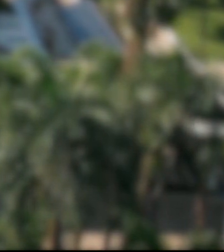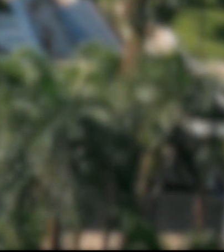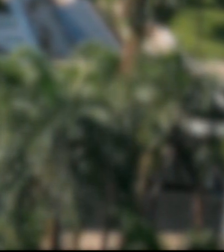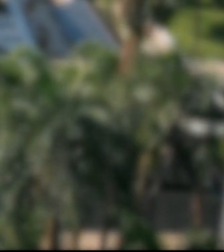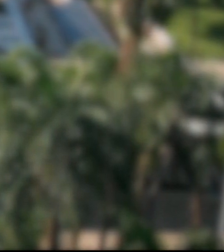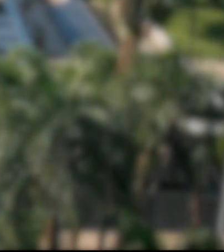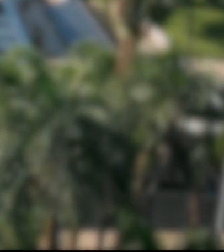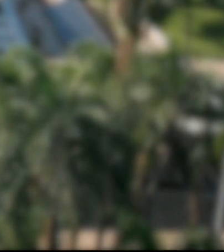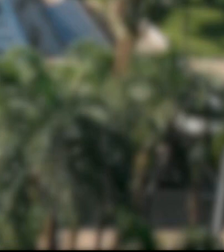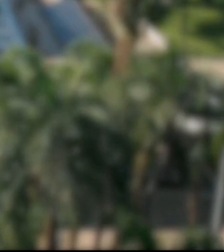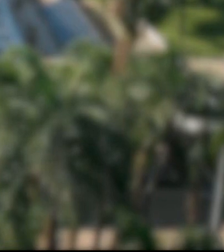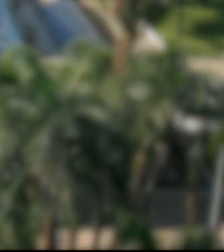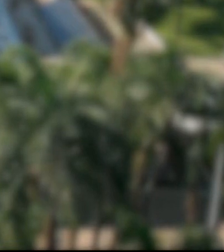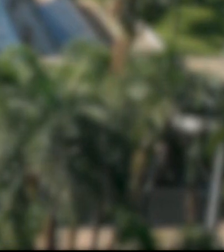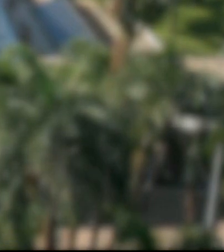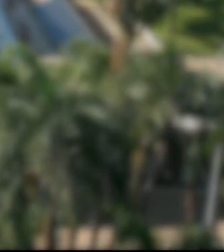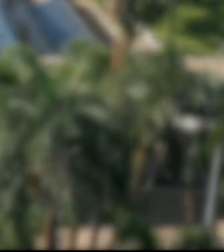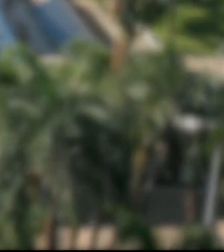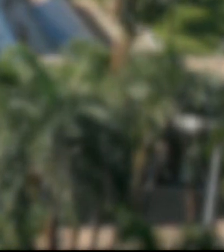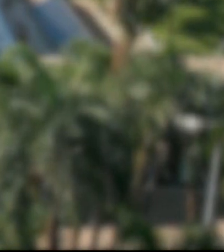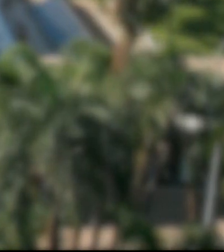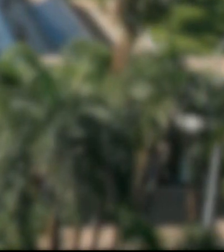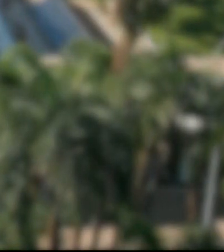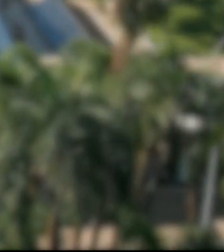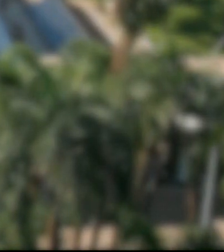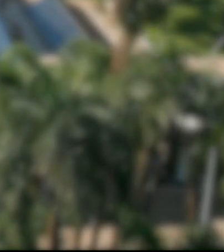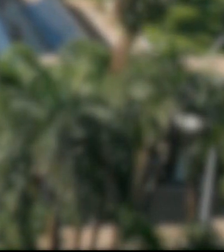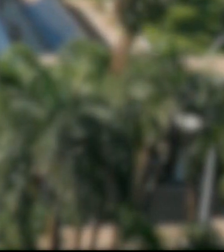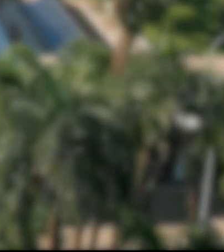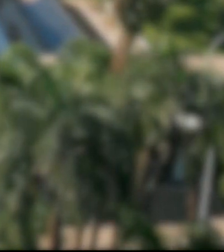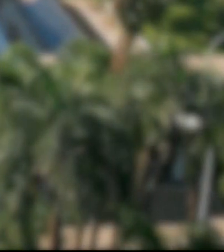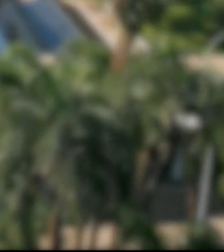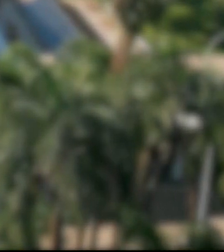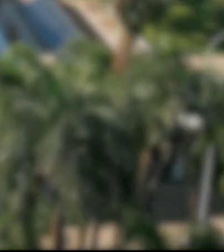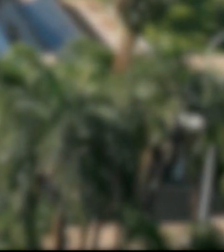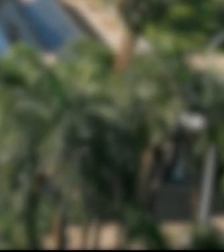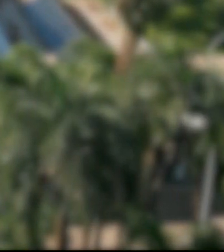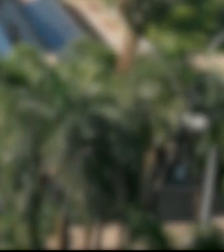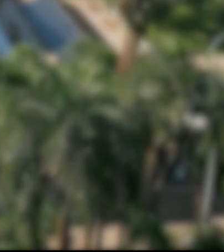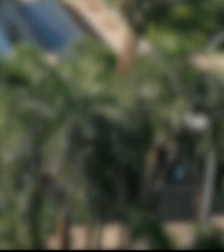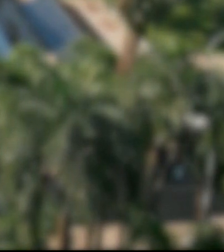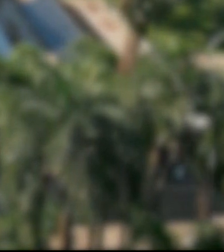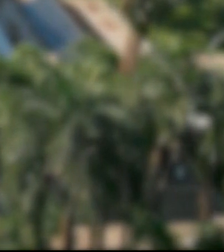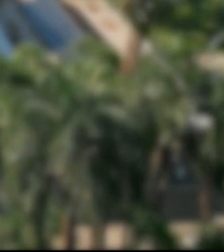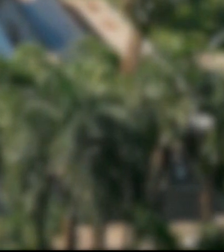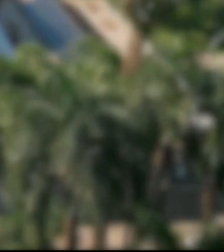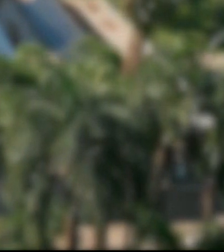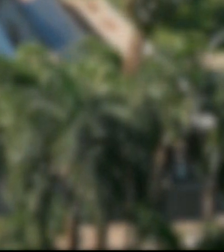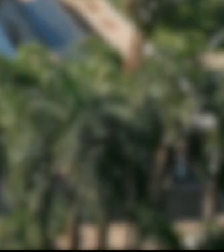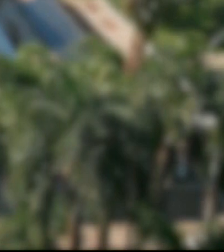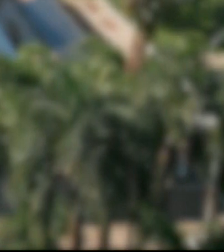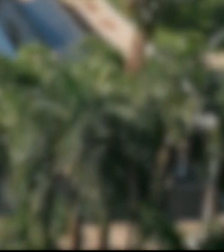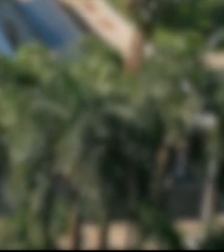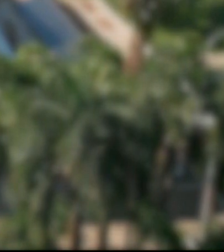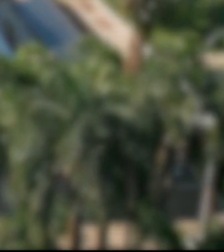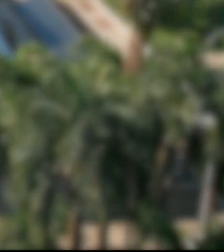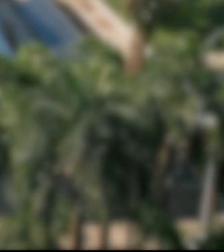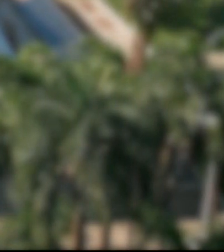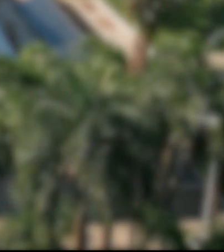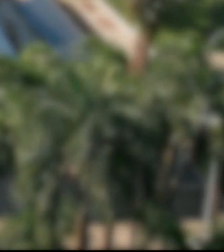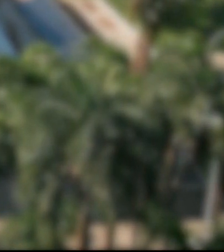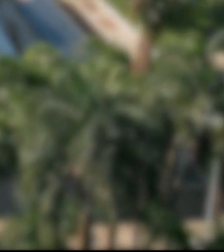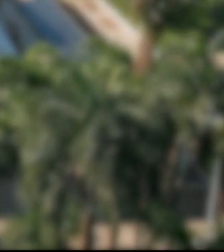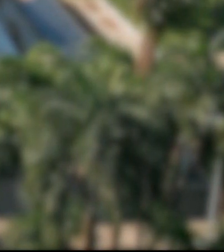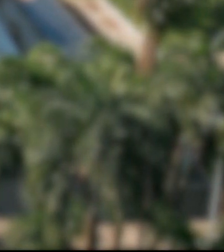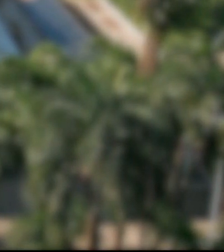nos aproximar mais nesses dias. A oração matinal está sendo realizada diariamente por teleconferência